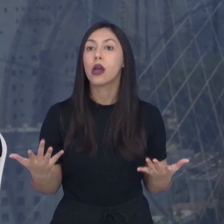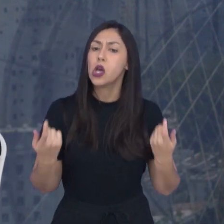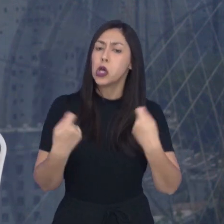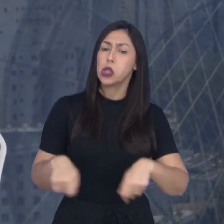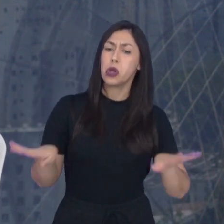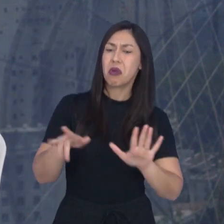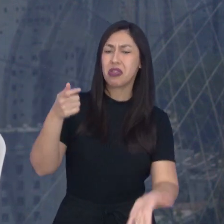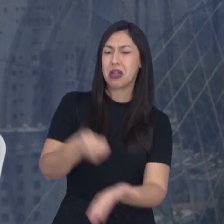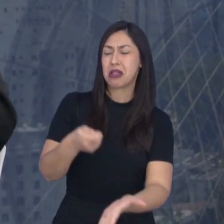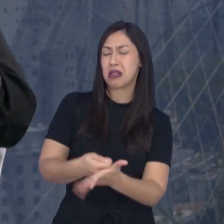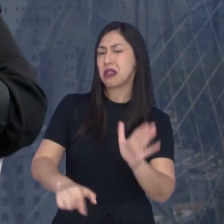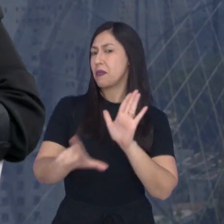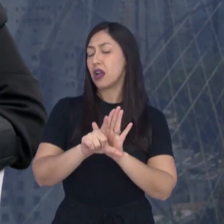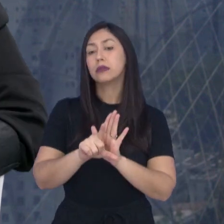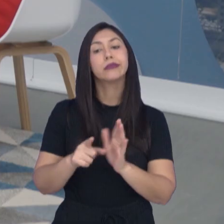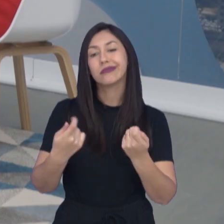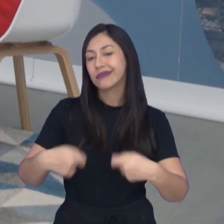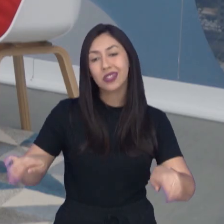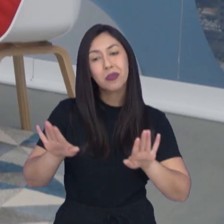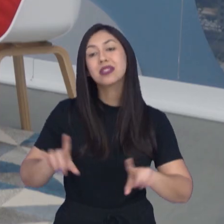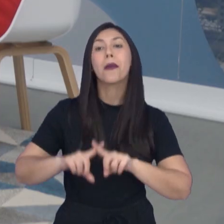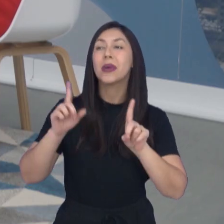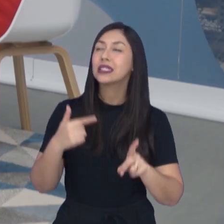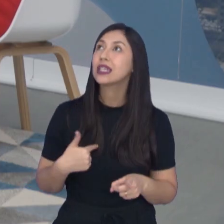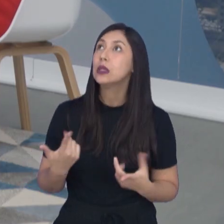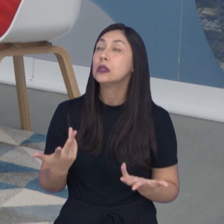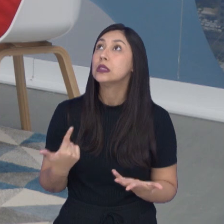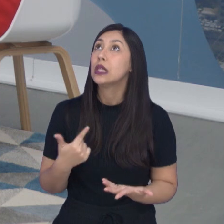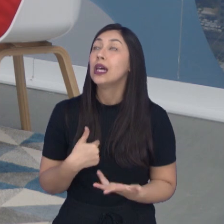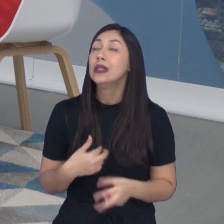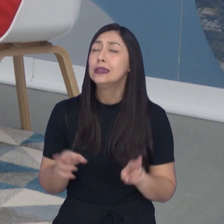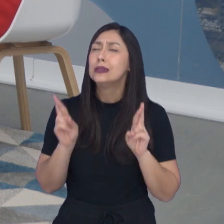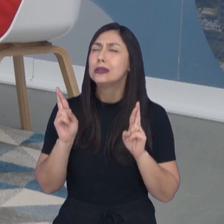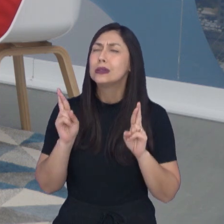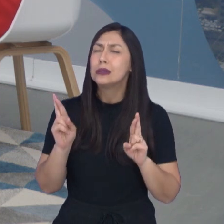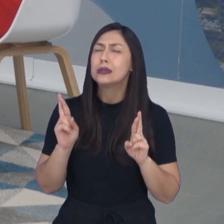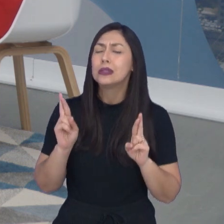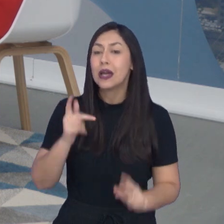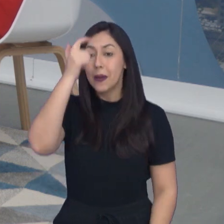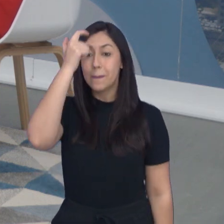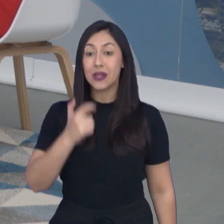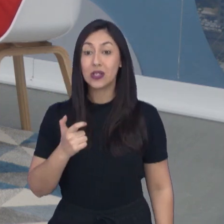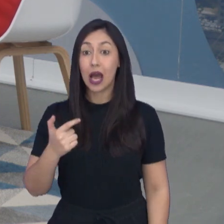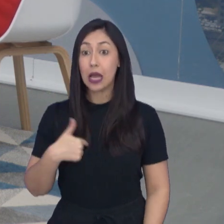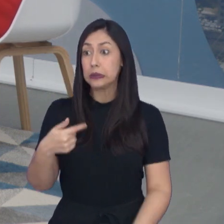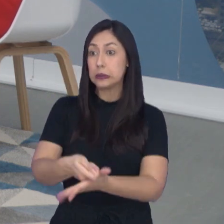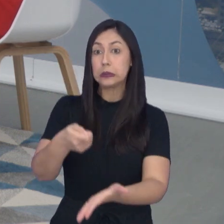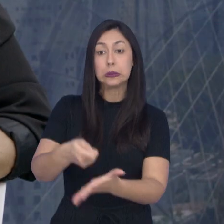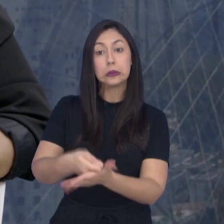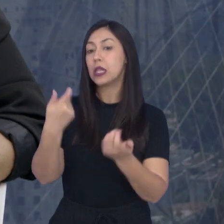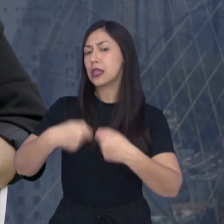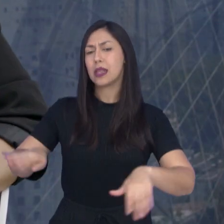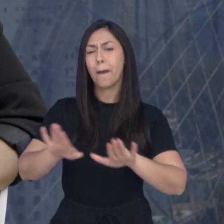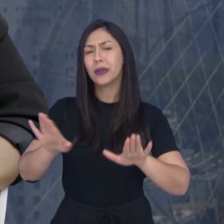precisaria ser assim. Né? Como eu falo, eu sempre falo isso, eu rezo pelo dia que pessoas como eu não precisam mais existir, né? Que esses